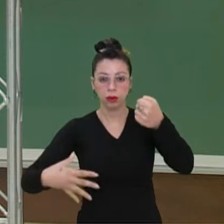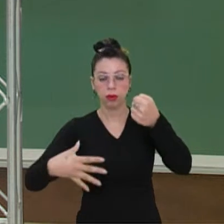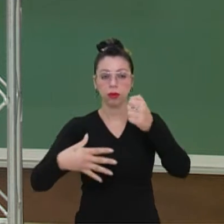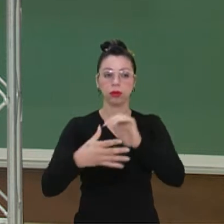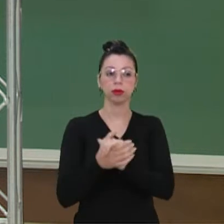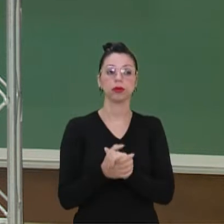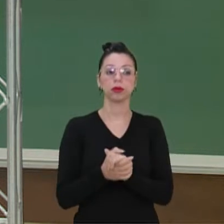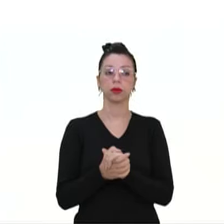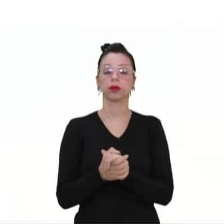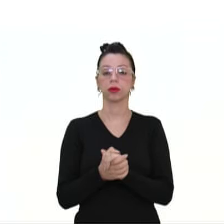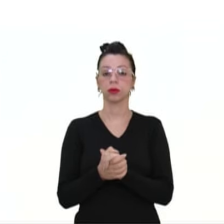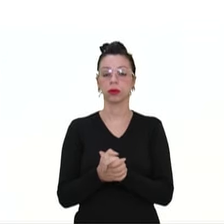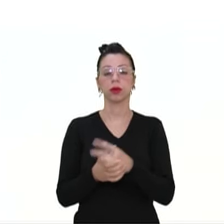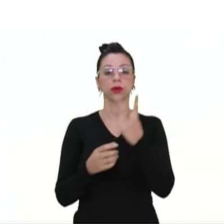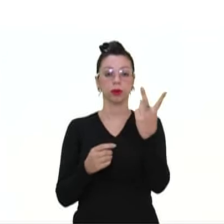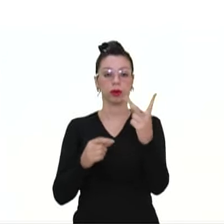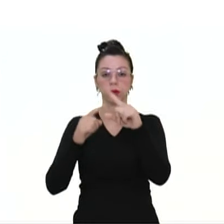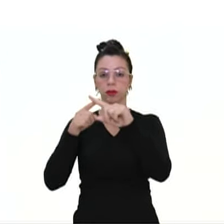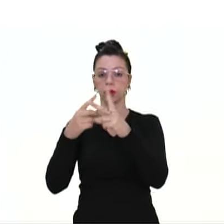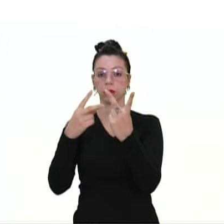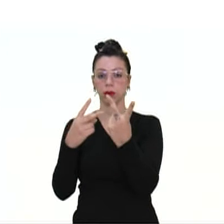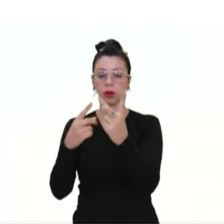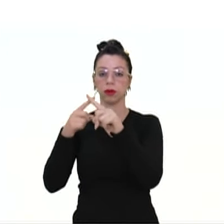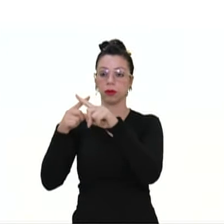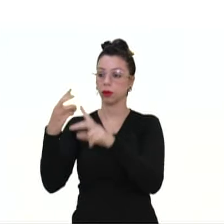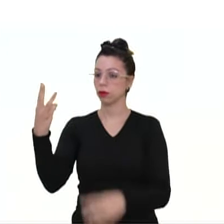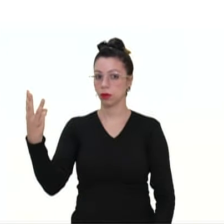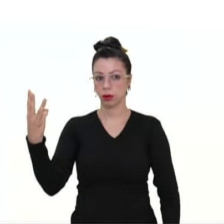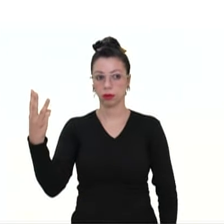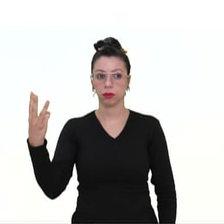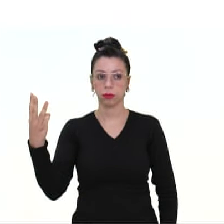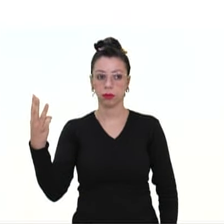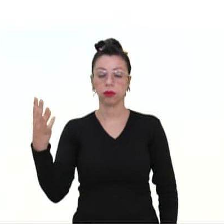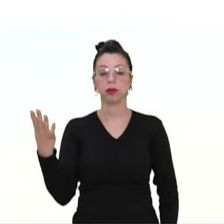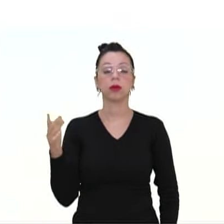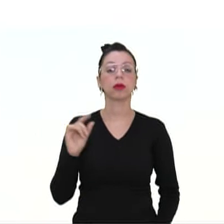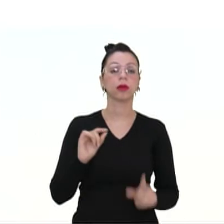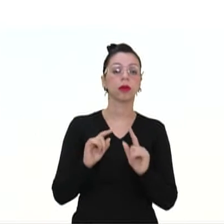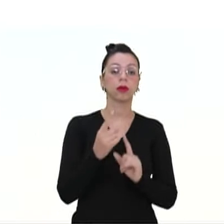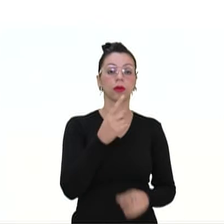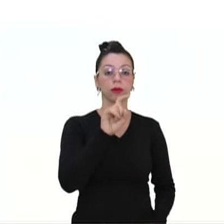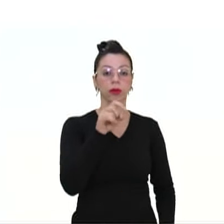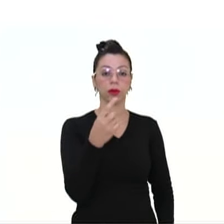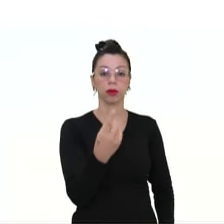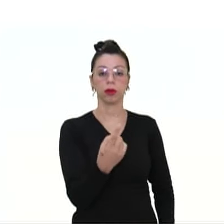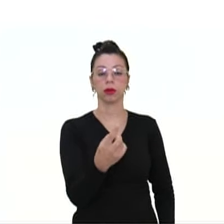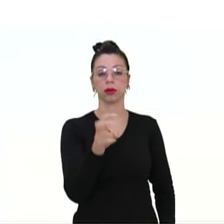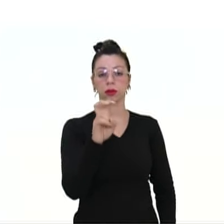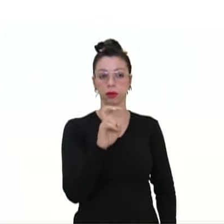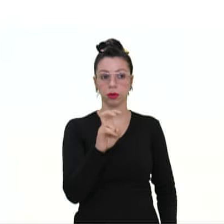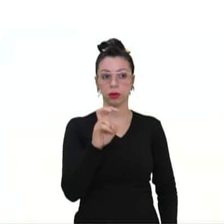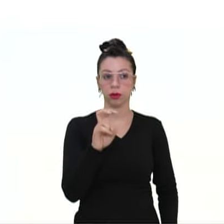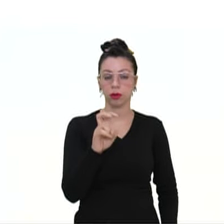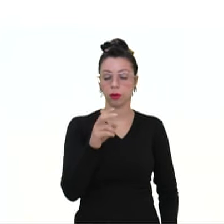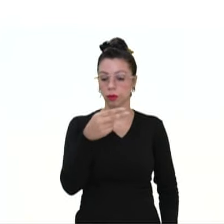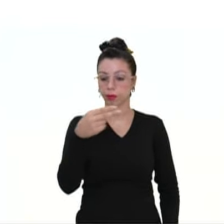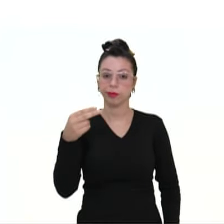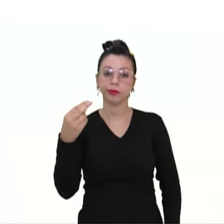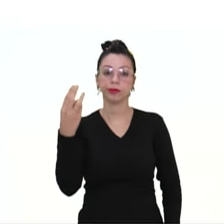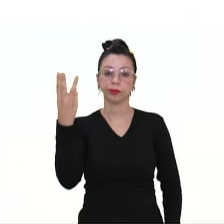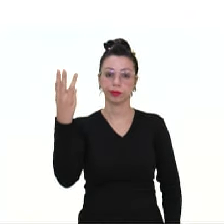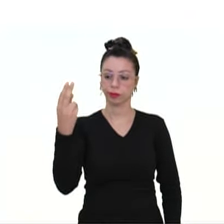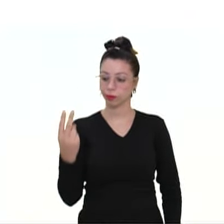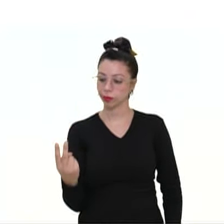mesma coisa que 2 vezes 2 vezes 3. Legal? E olha só 1,5. 1,5 é 3 sobre